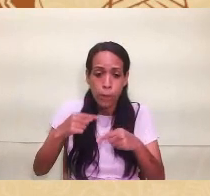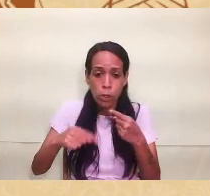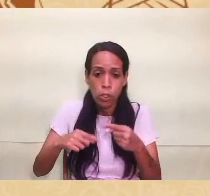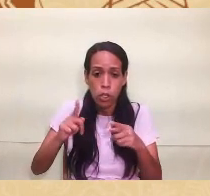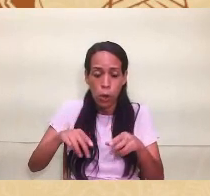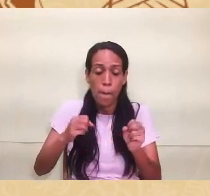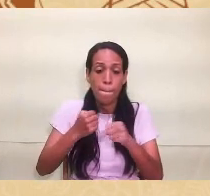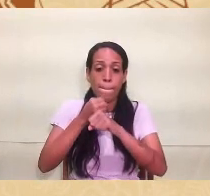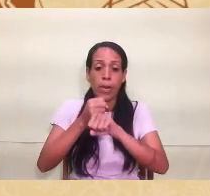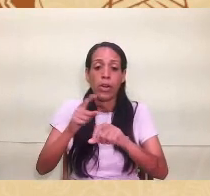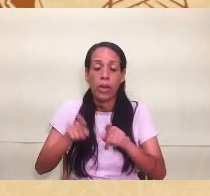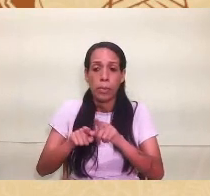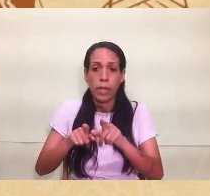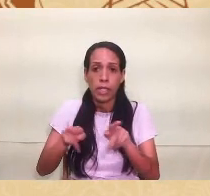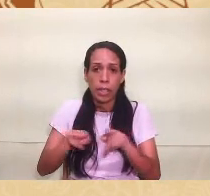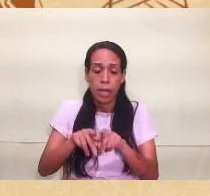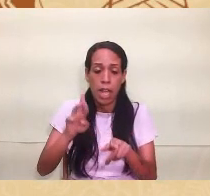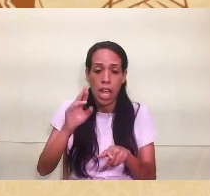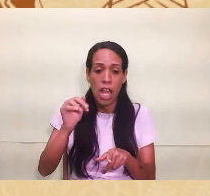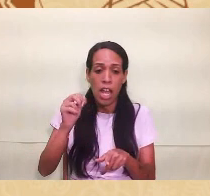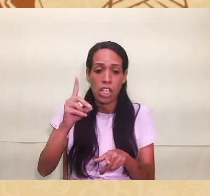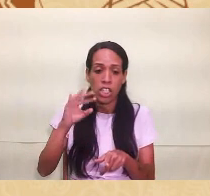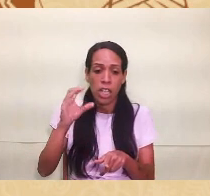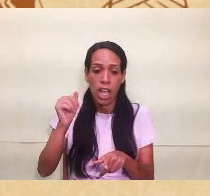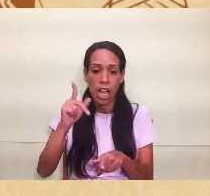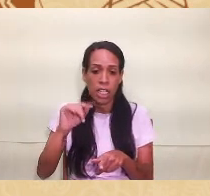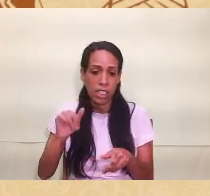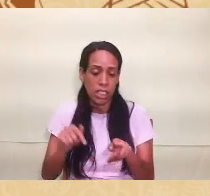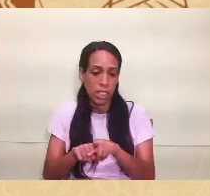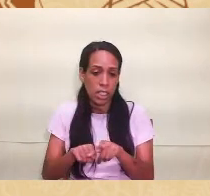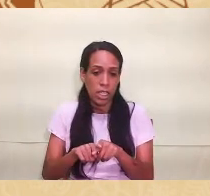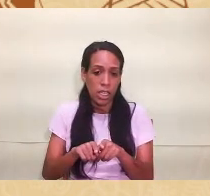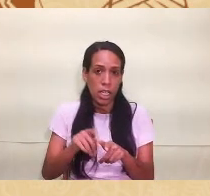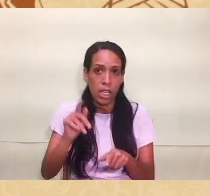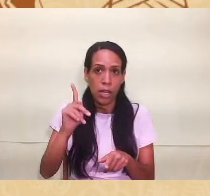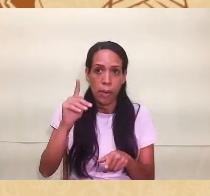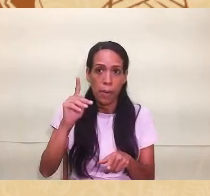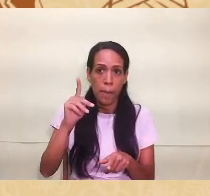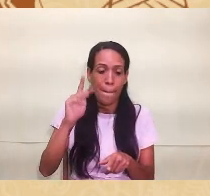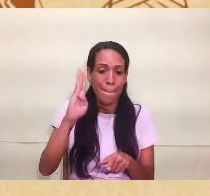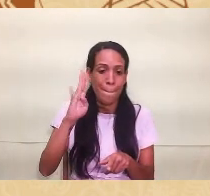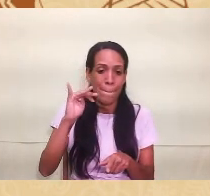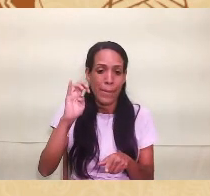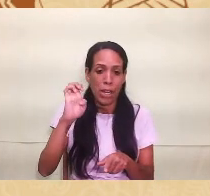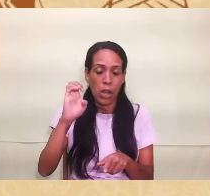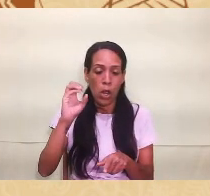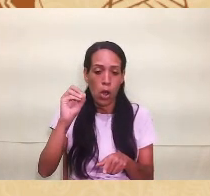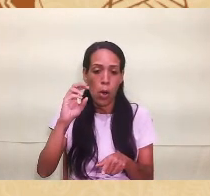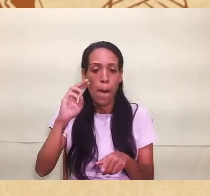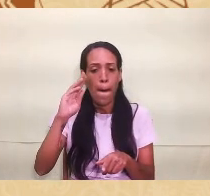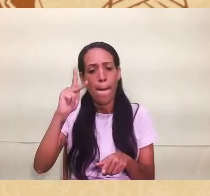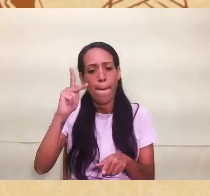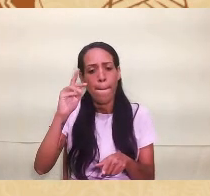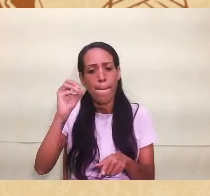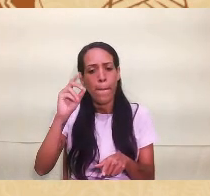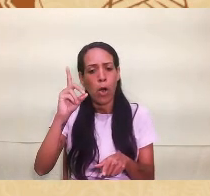mas ele radicaliza a bionecropolítica do bionecropoder. Para